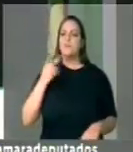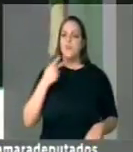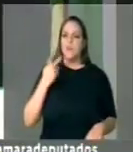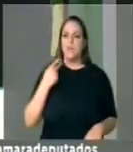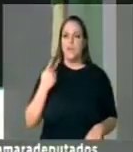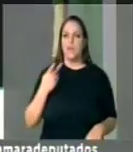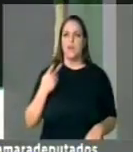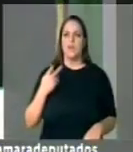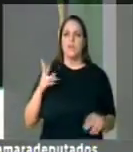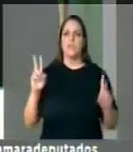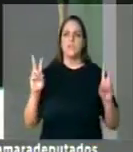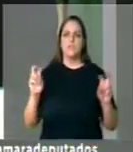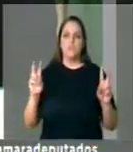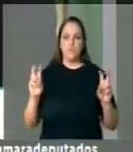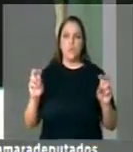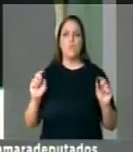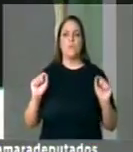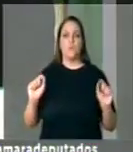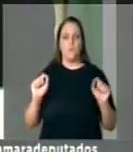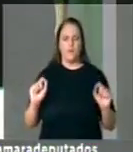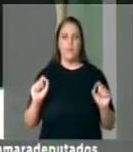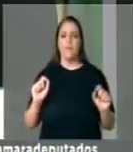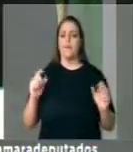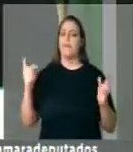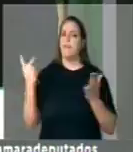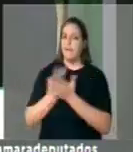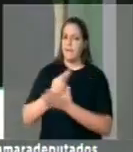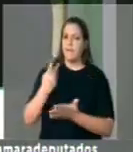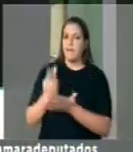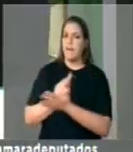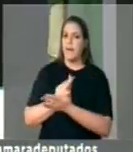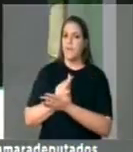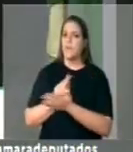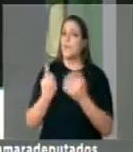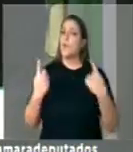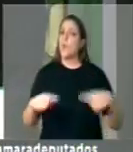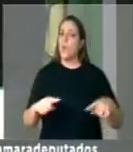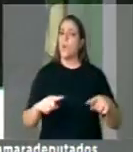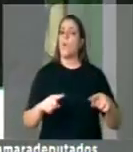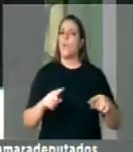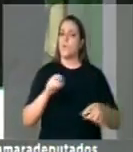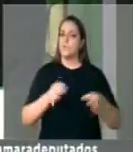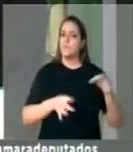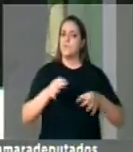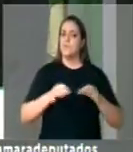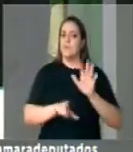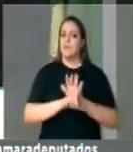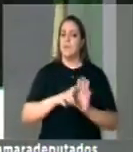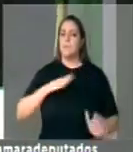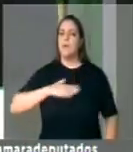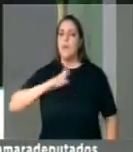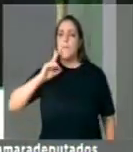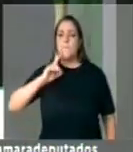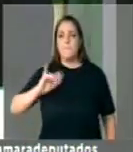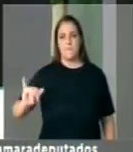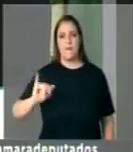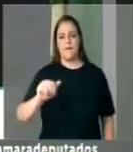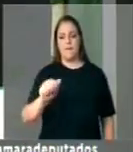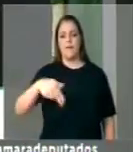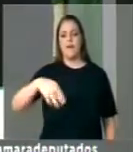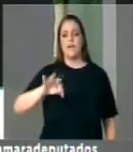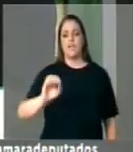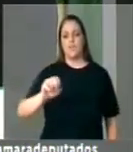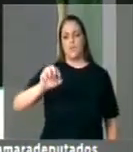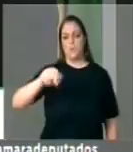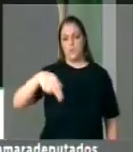processo ilegal, injusto, que o meu pai, o ex-governador Antony Garotinho,